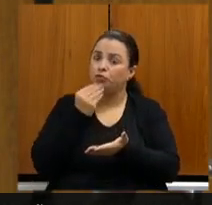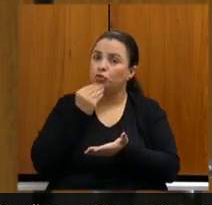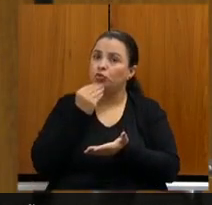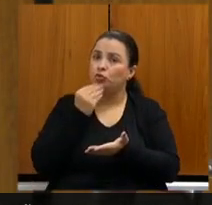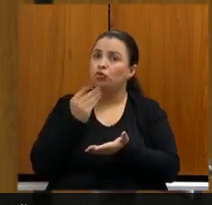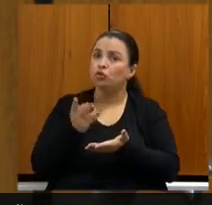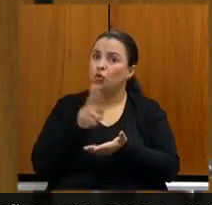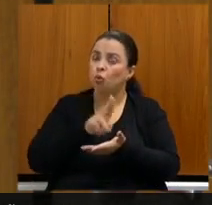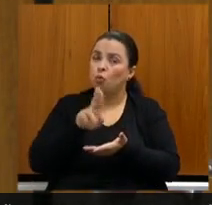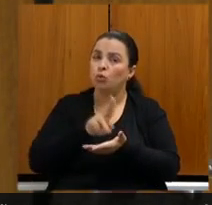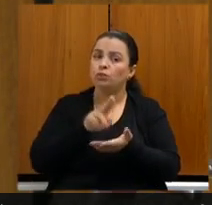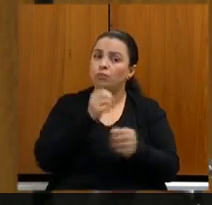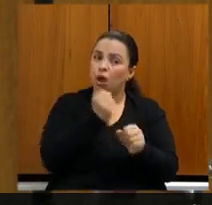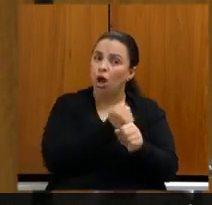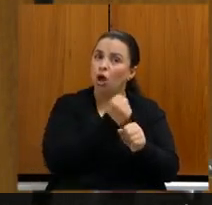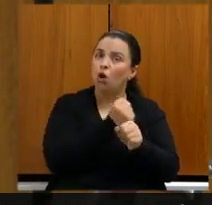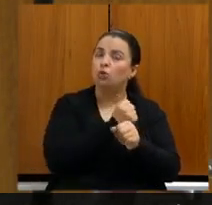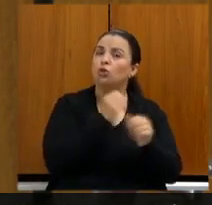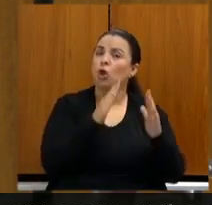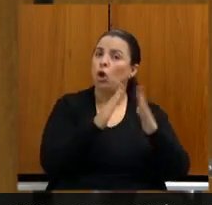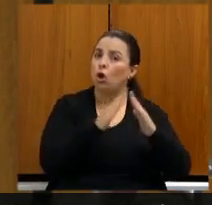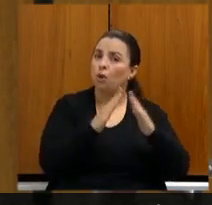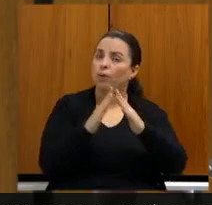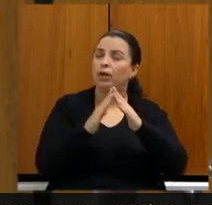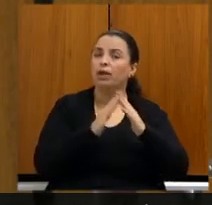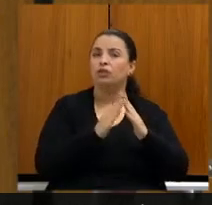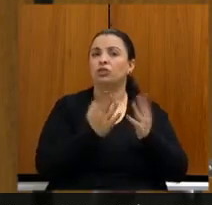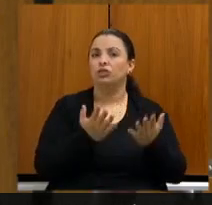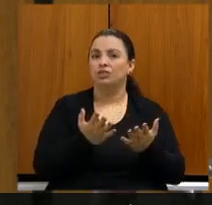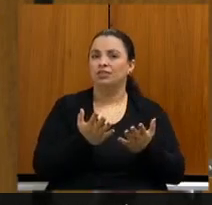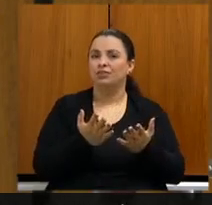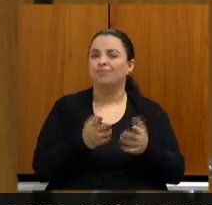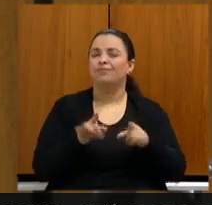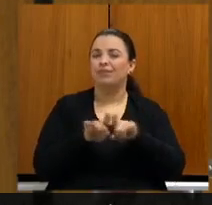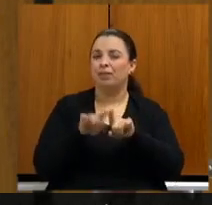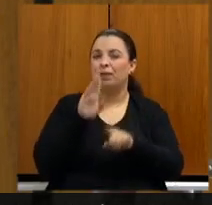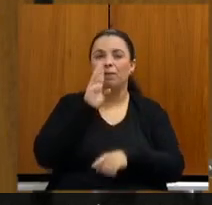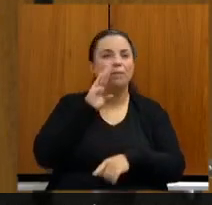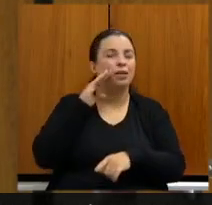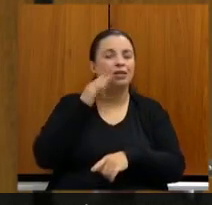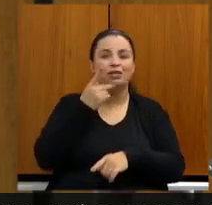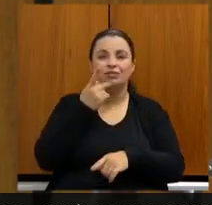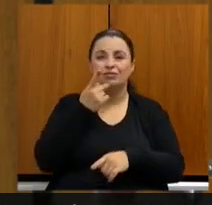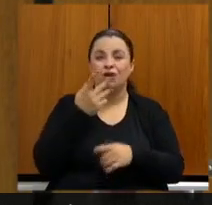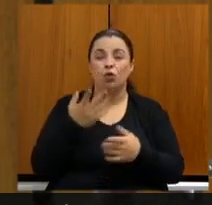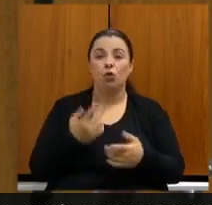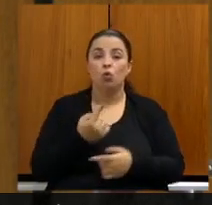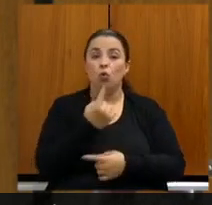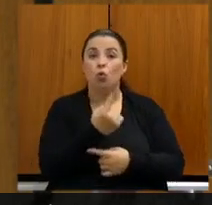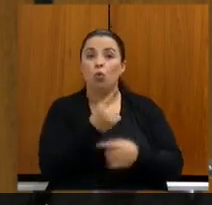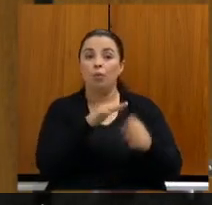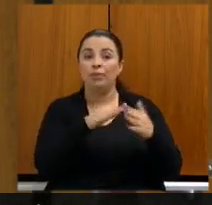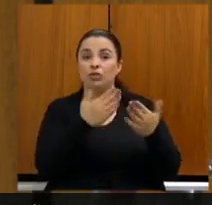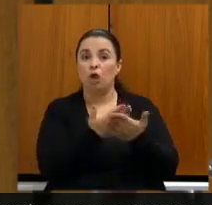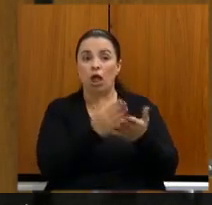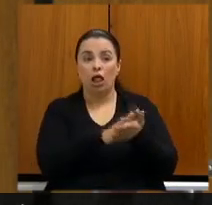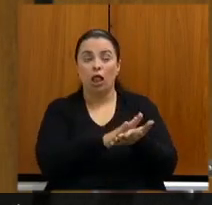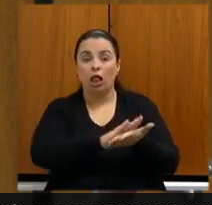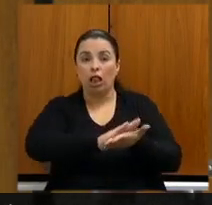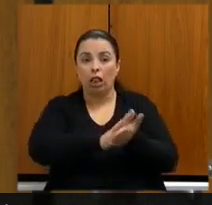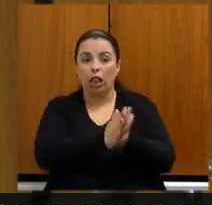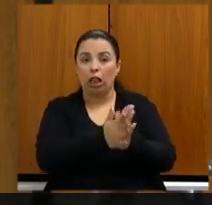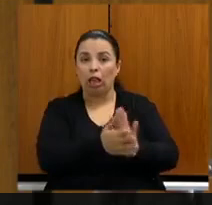algo concreto na área da moradia né então a própria deputada Beatriz colocou que a questão de uma escola se derrubada não negócio é